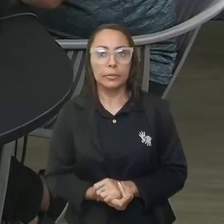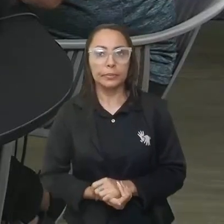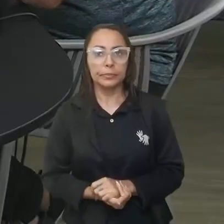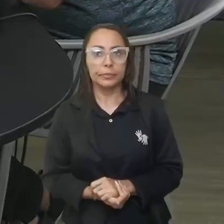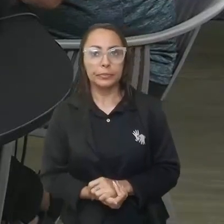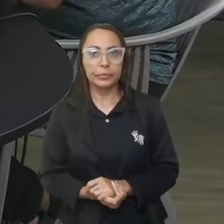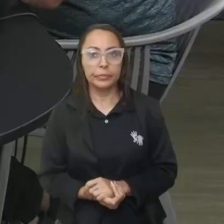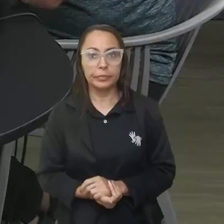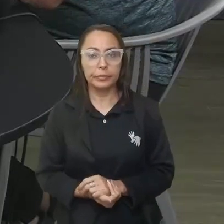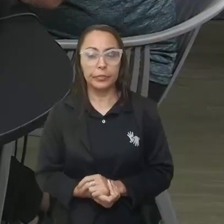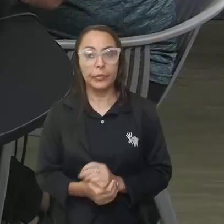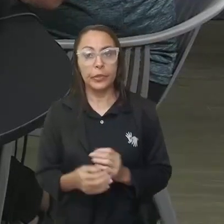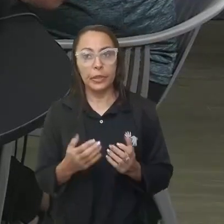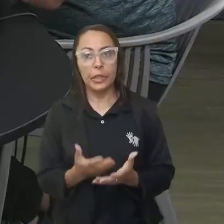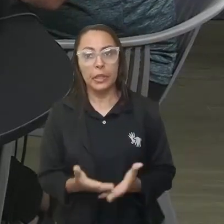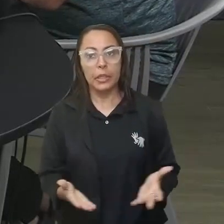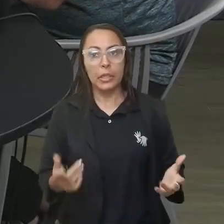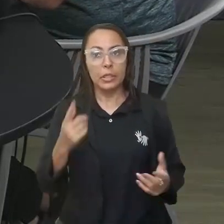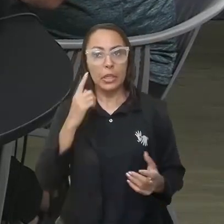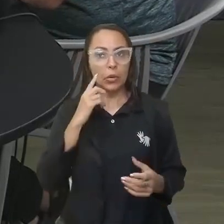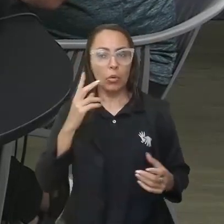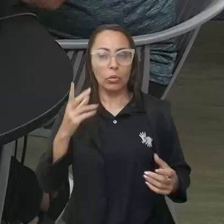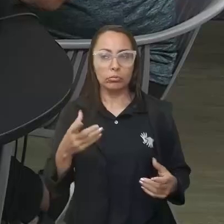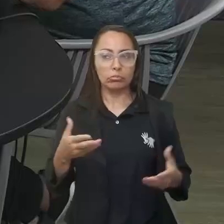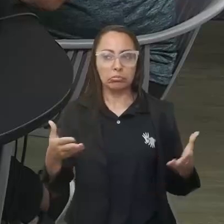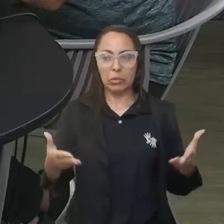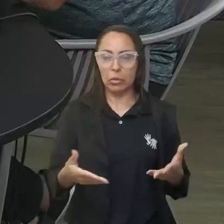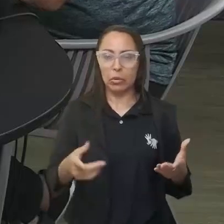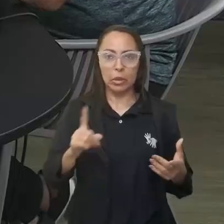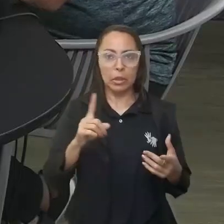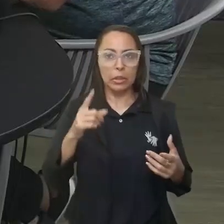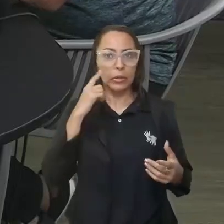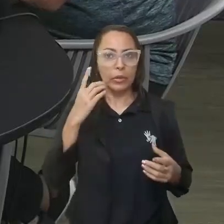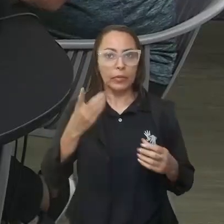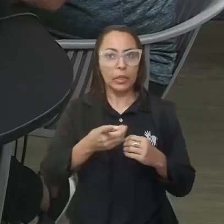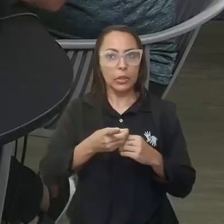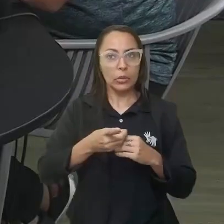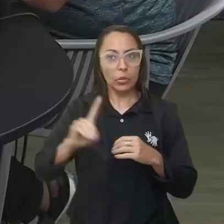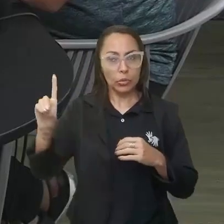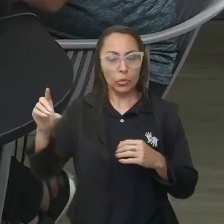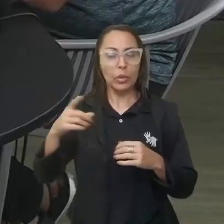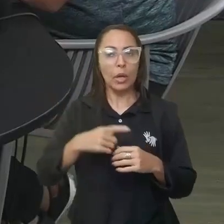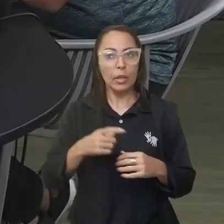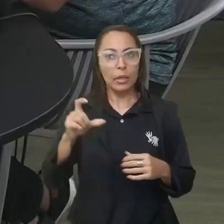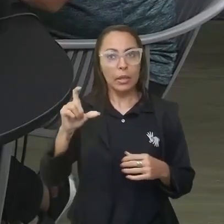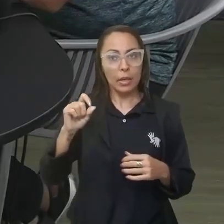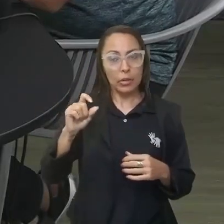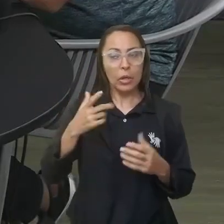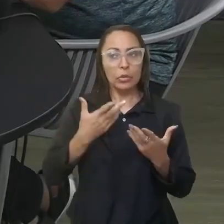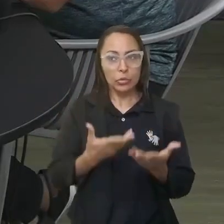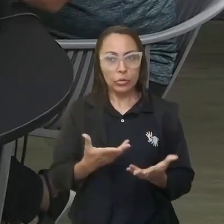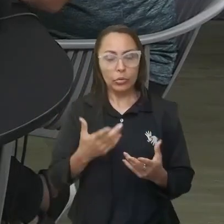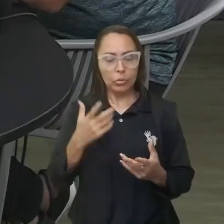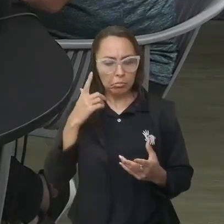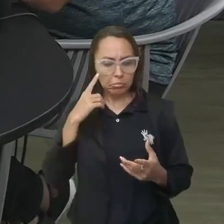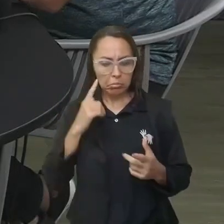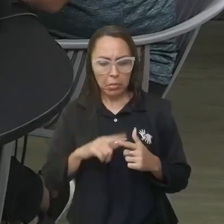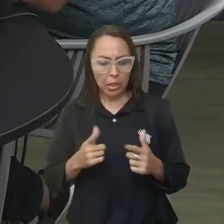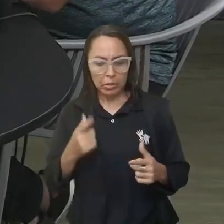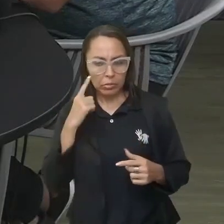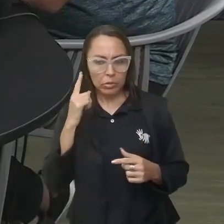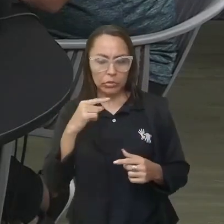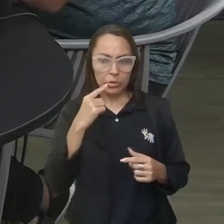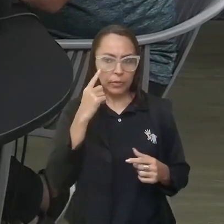E é isso, assim, ela agora não está aqui com a gente, ela está fazendo doutorado em Sergipe, o doutorado dela perfeita, mas quando a